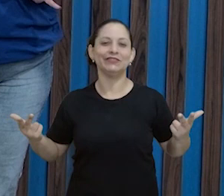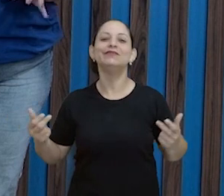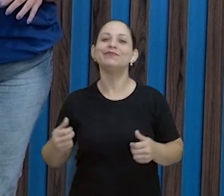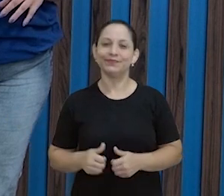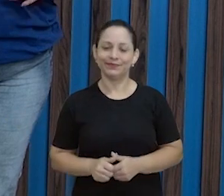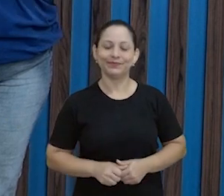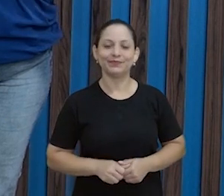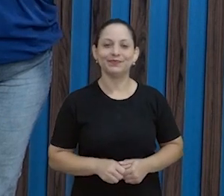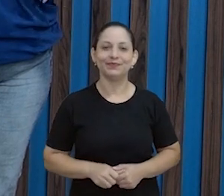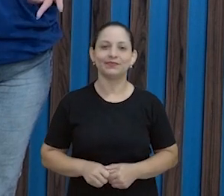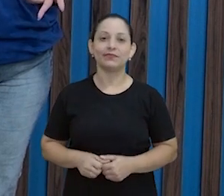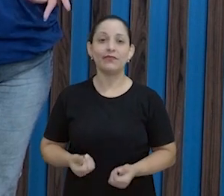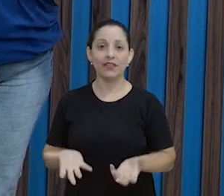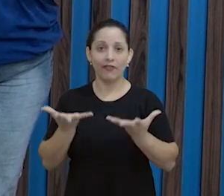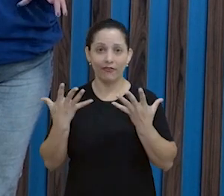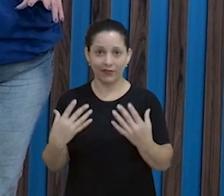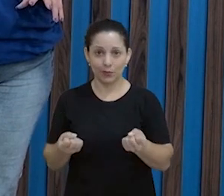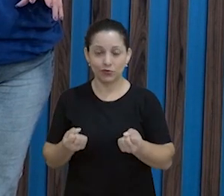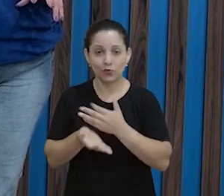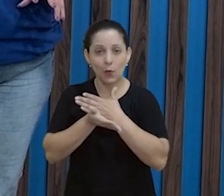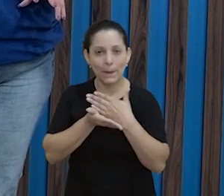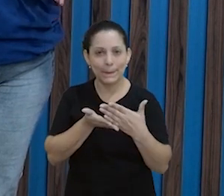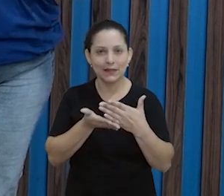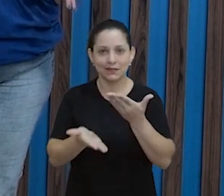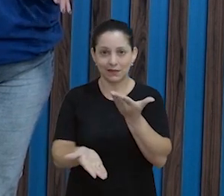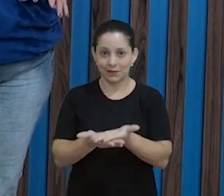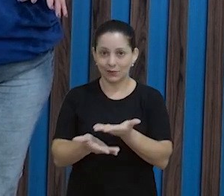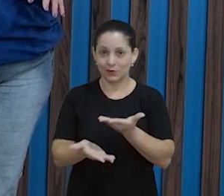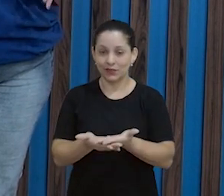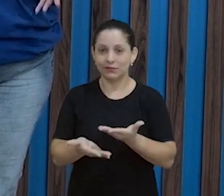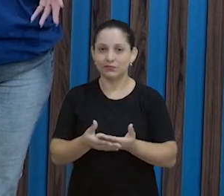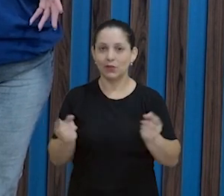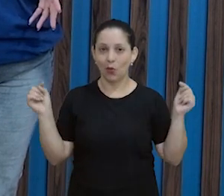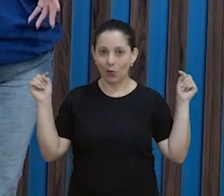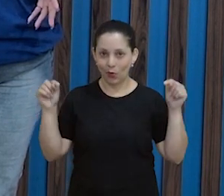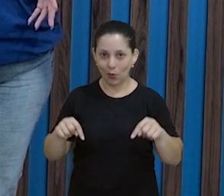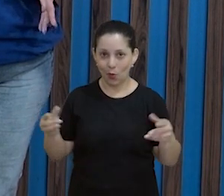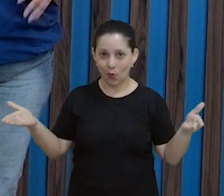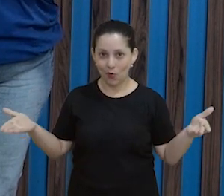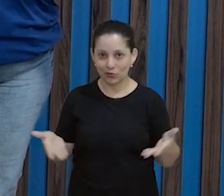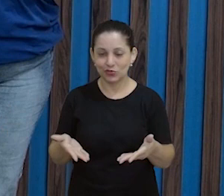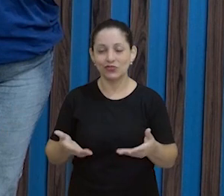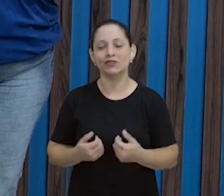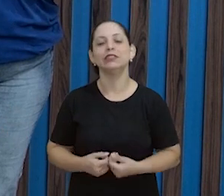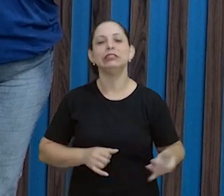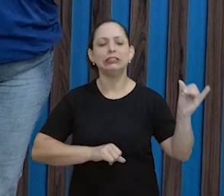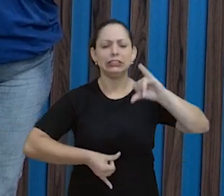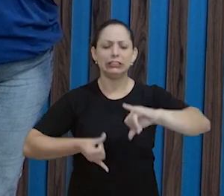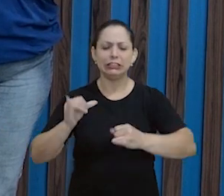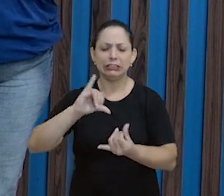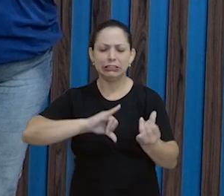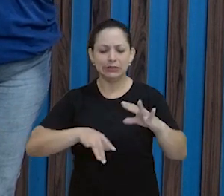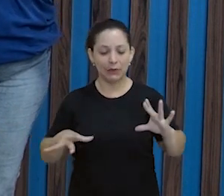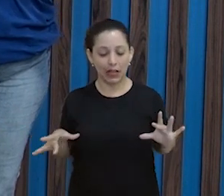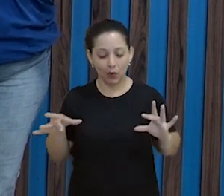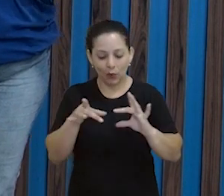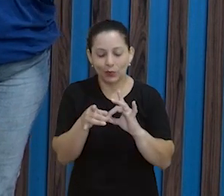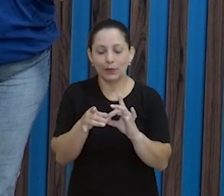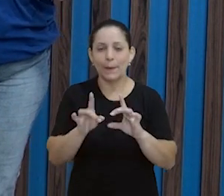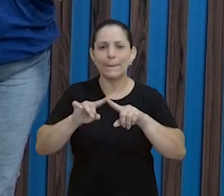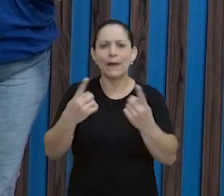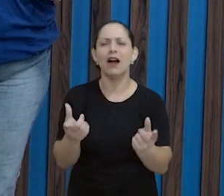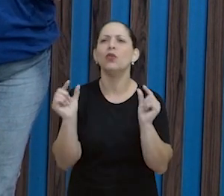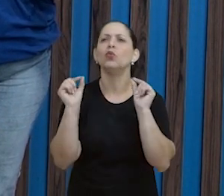bom? Então, vamos lá, vamos começar nossa aula de hoje com ligações químicas, mas a gente quer saber o quê? O conceito